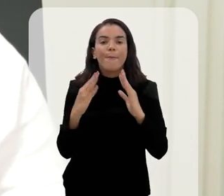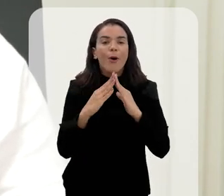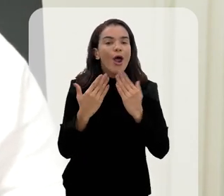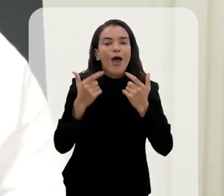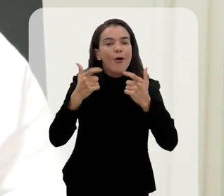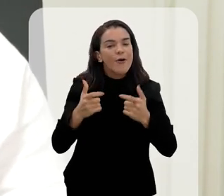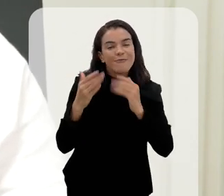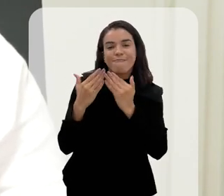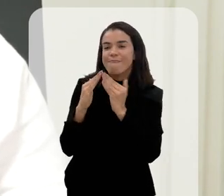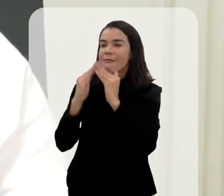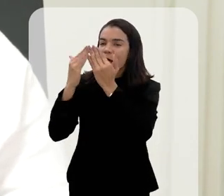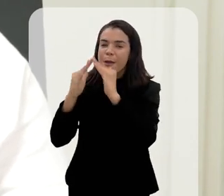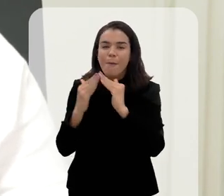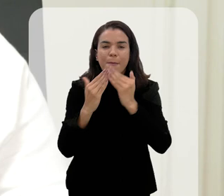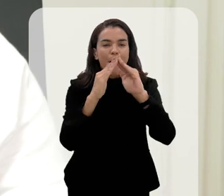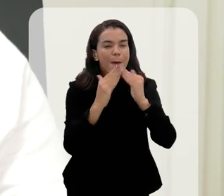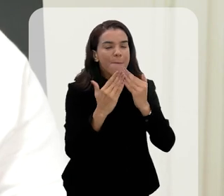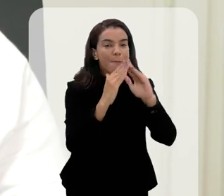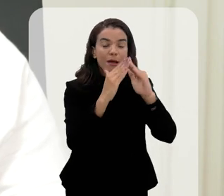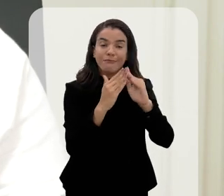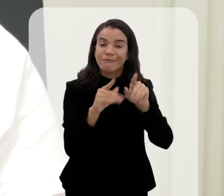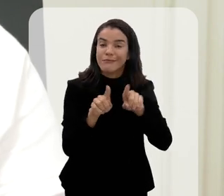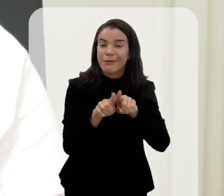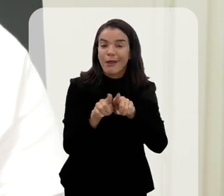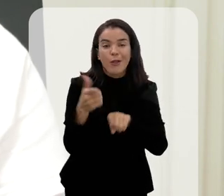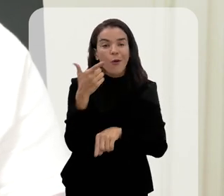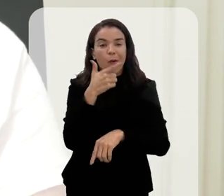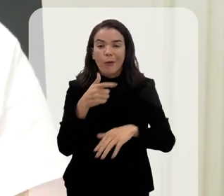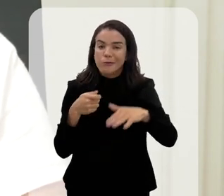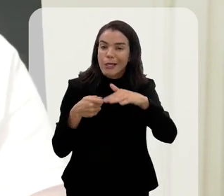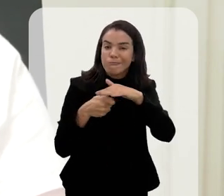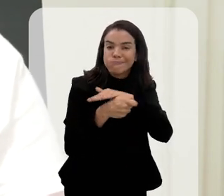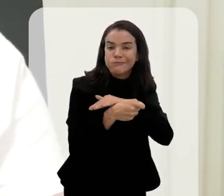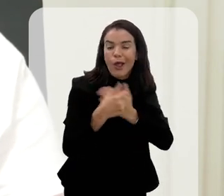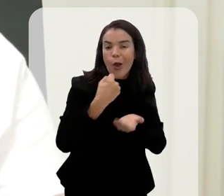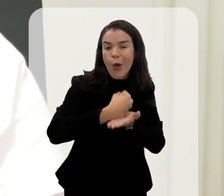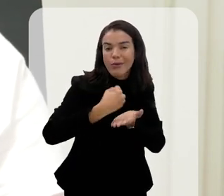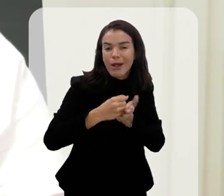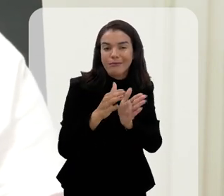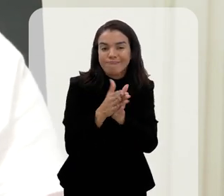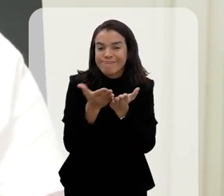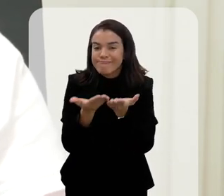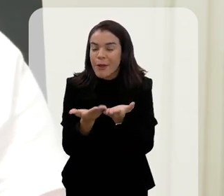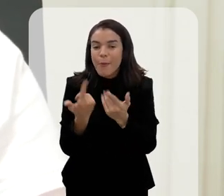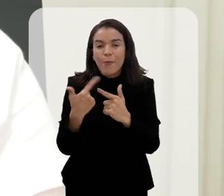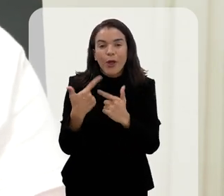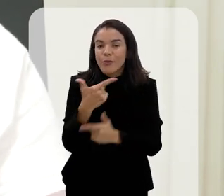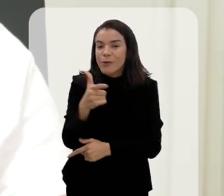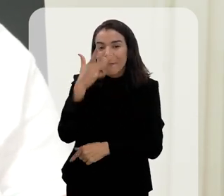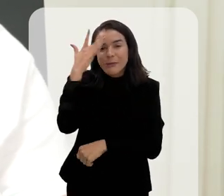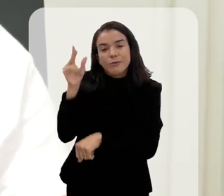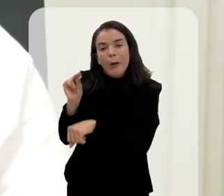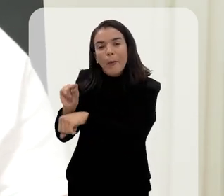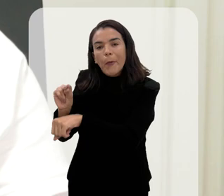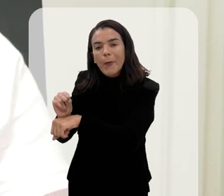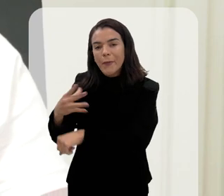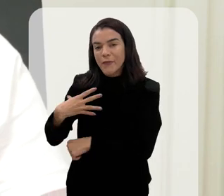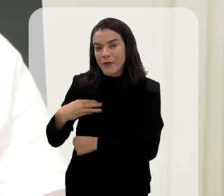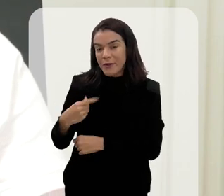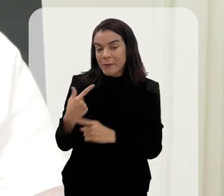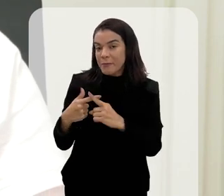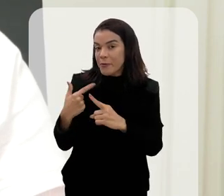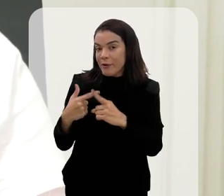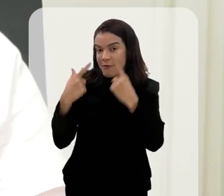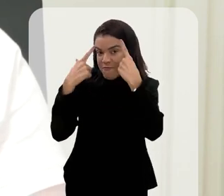são moradoras de favelas, então muitas vezes elas não acessam o mercado de trabalho formal porque não tem com quem deixar os